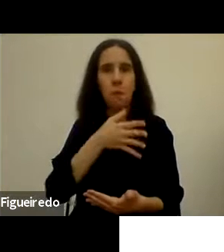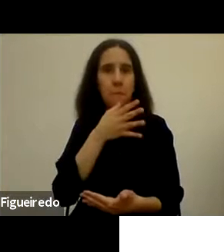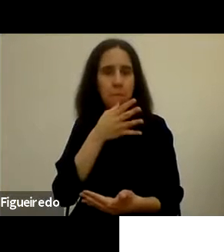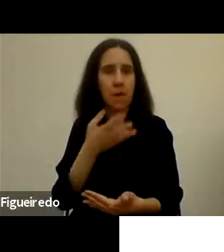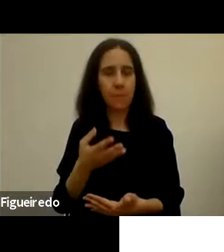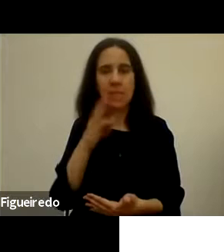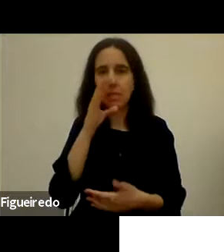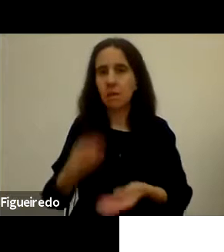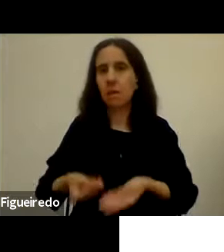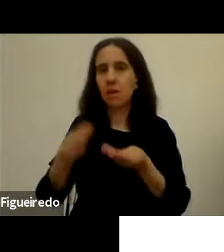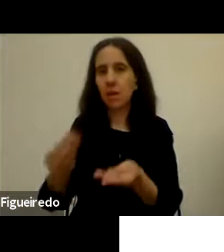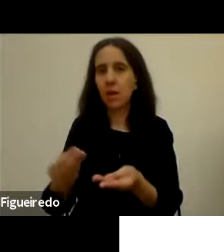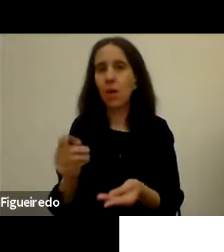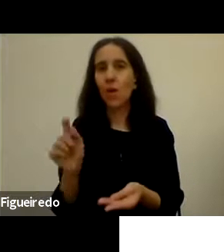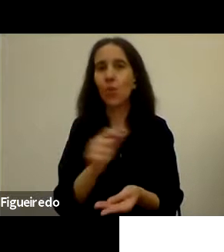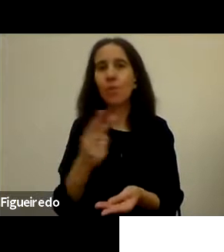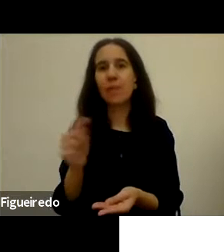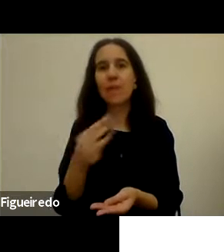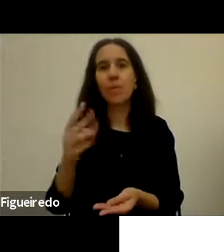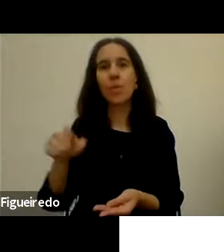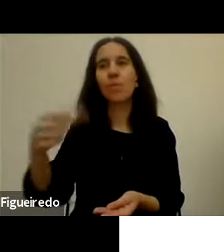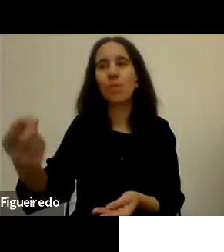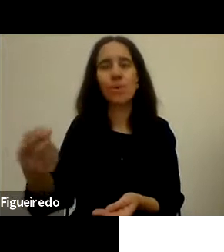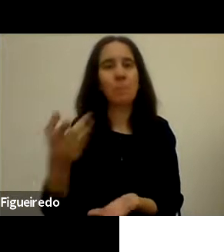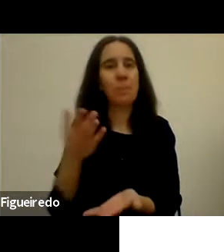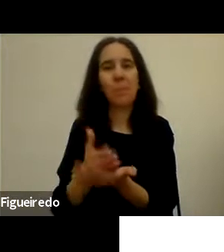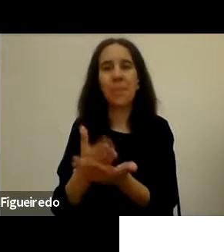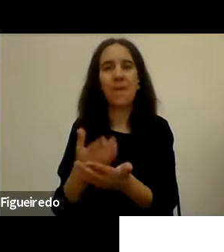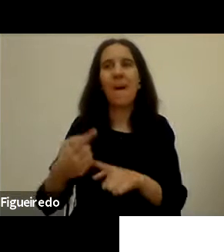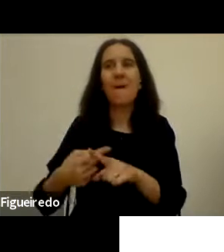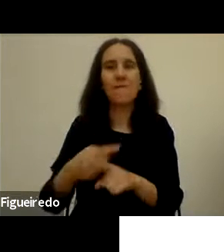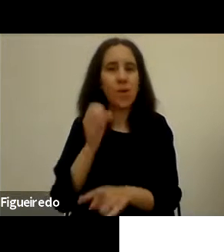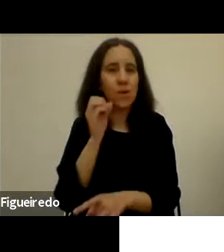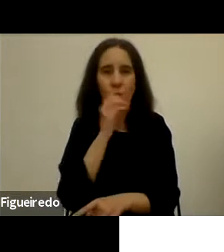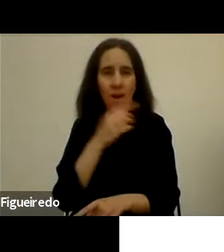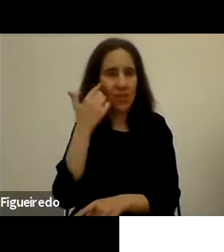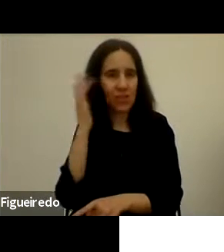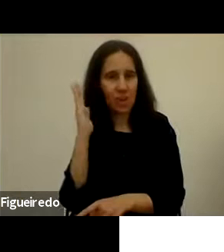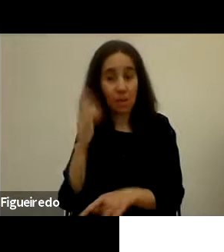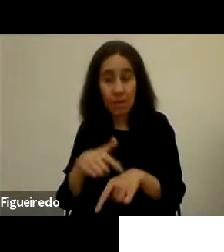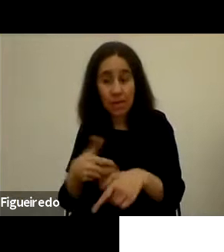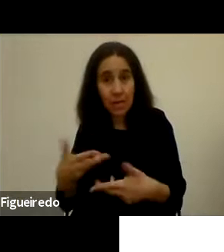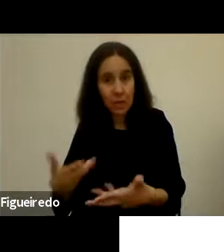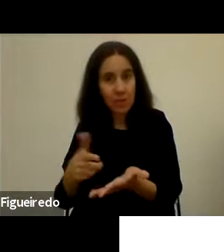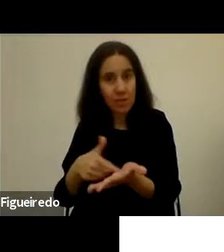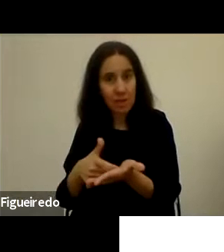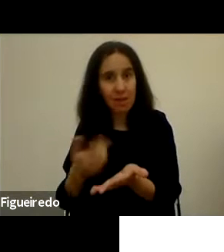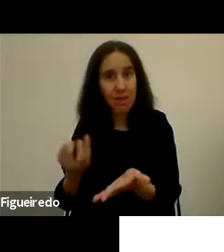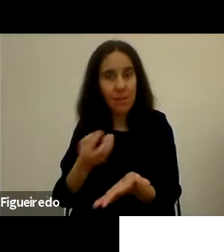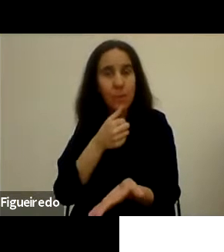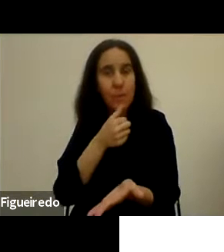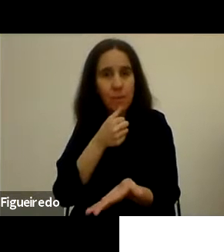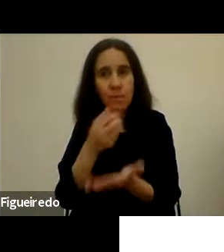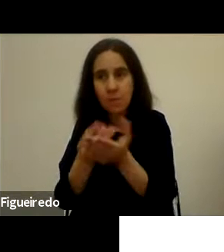o entregássemos 2 ou 3 meses depois, não teria o mesmo interesse, porque era neste momento que havia uma necessidade que tinha que